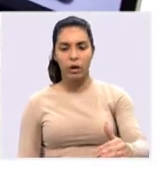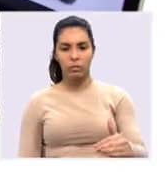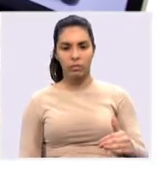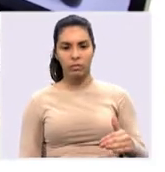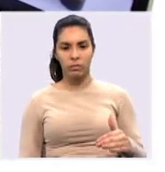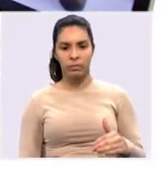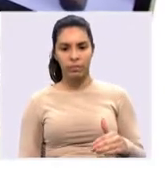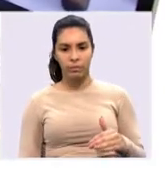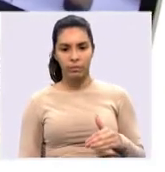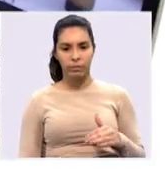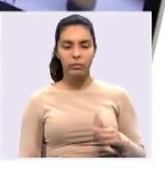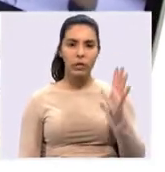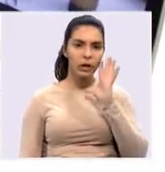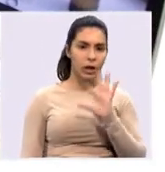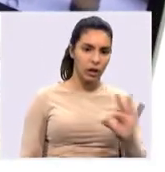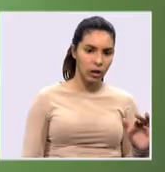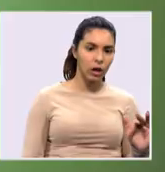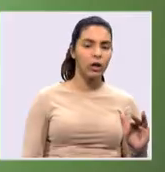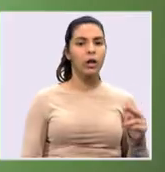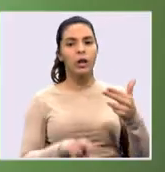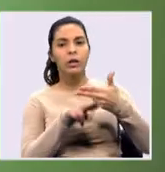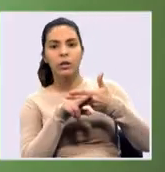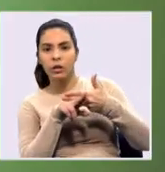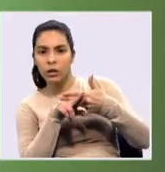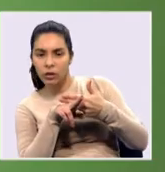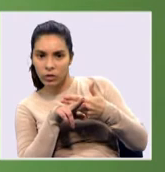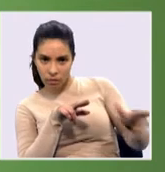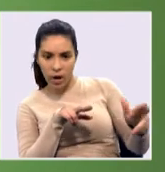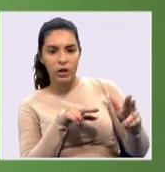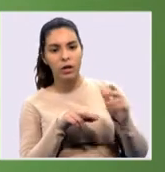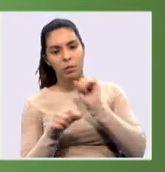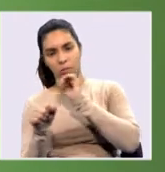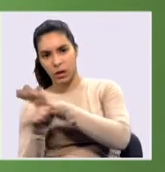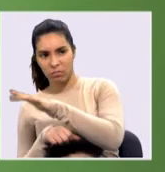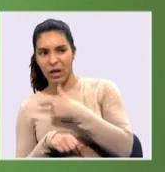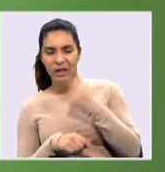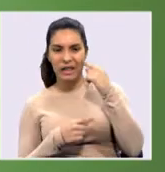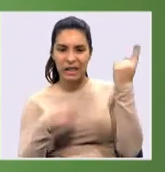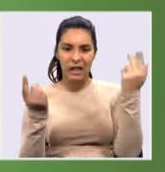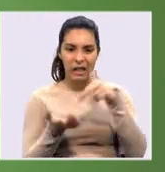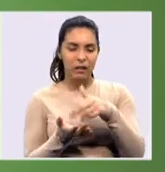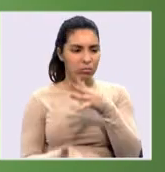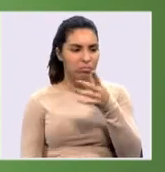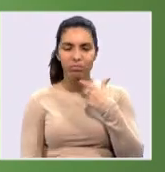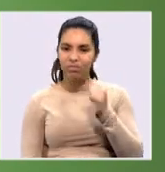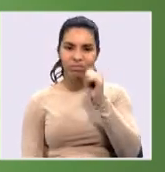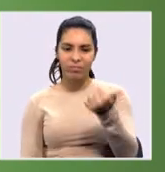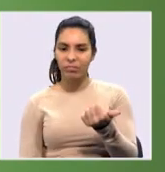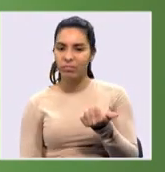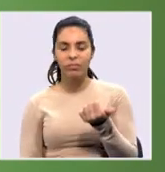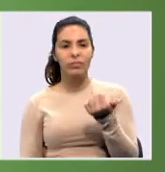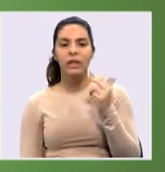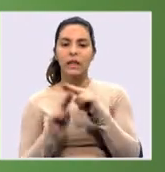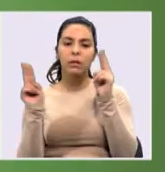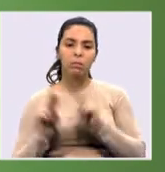objetivo era ligar o conceito de cerveja à praia. Fomos apresentar, não correu bem. Então pensámos, vamos fazer uma coisa